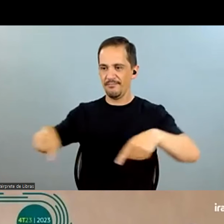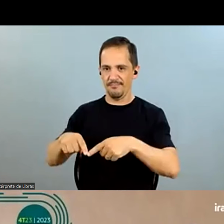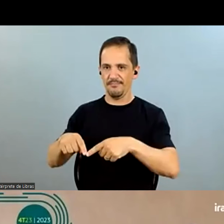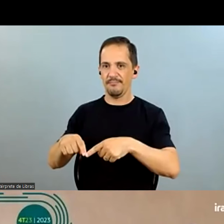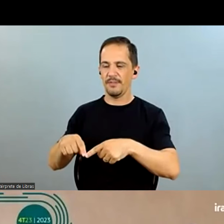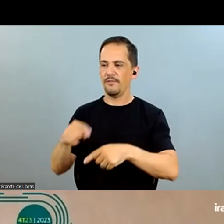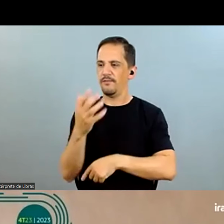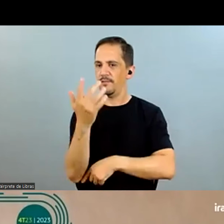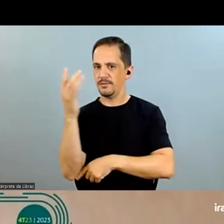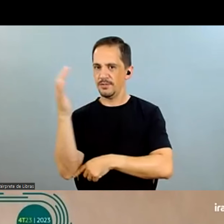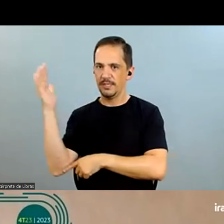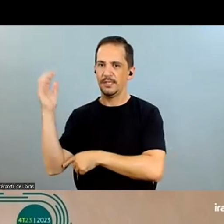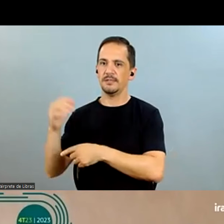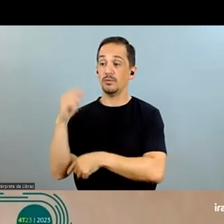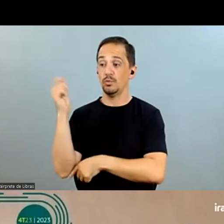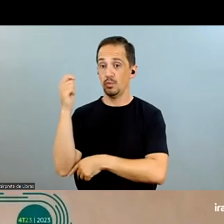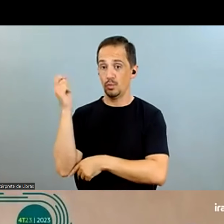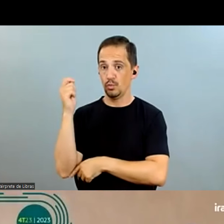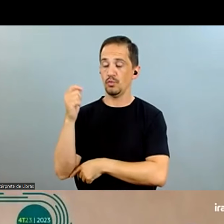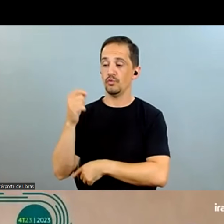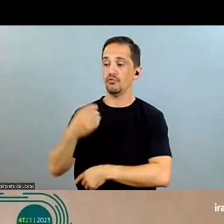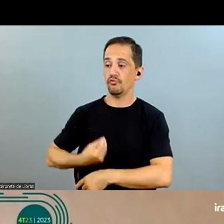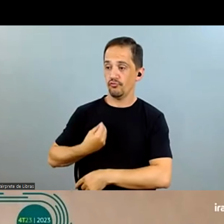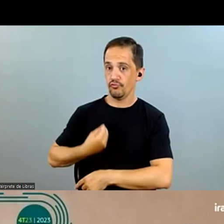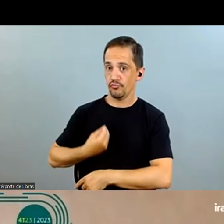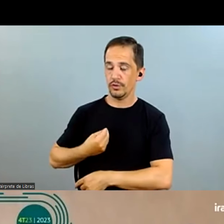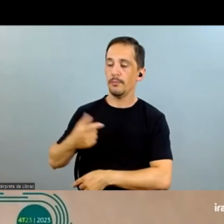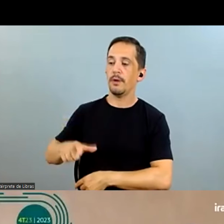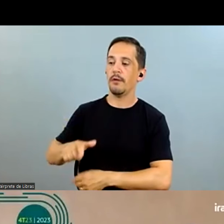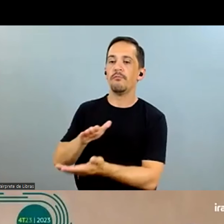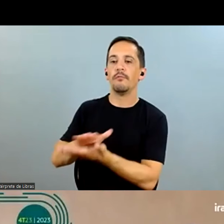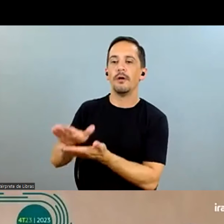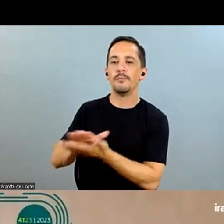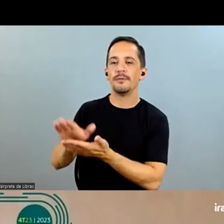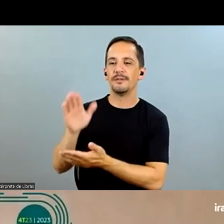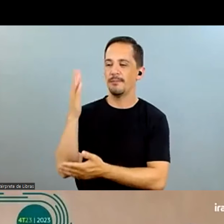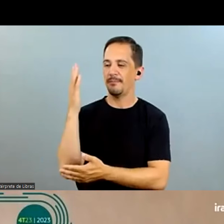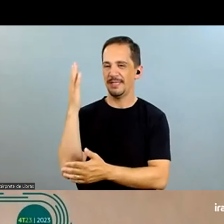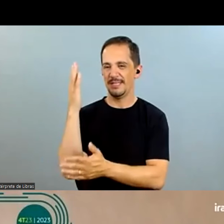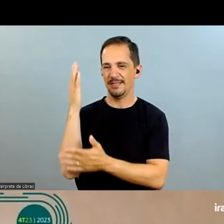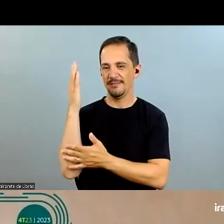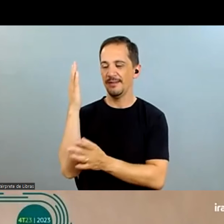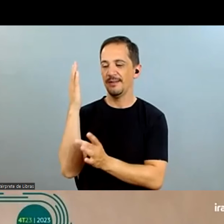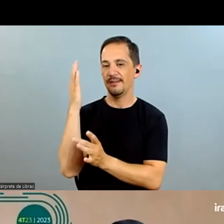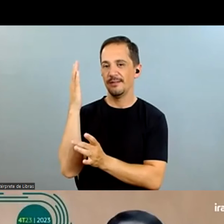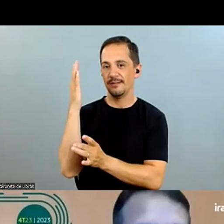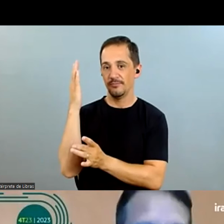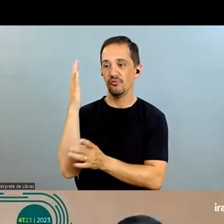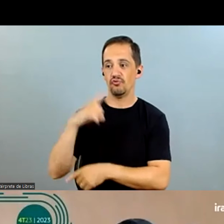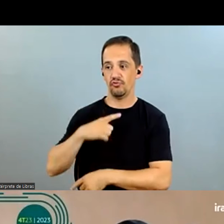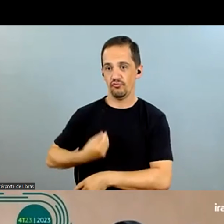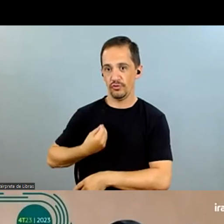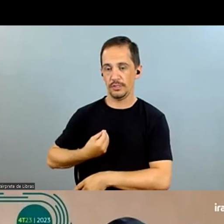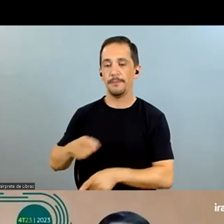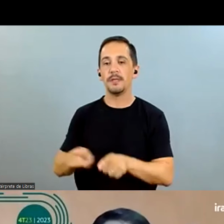no Rio Grande do Sul temos ativos lá tem uma fábrica a fábrica de resina fica lá né mas nós tínhamos terrenos urbanos no litoral do Rio Grande do